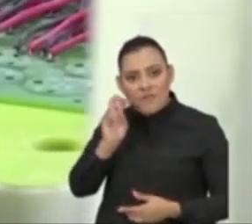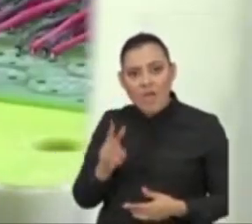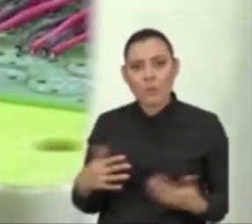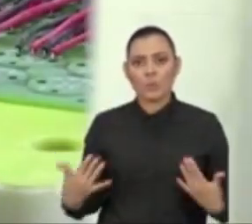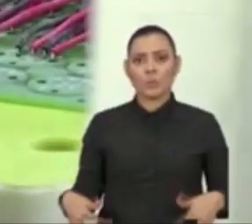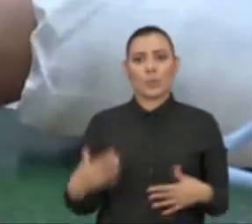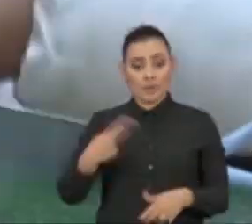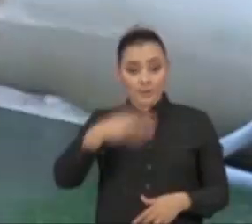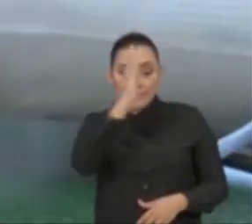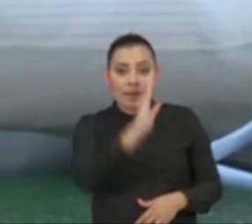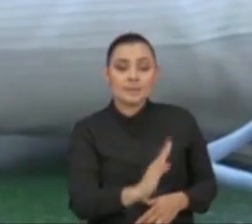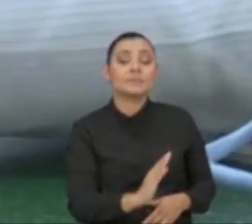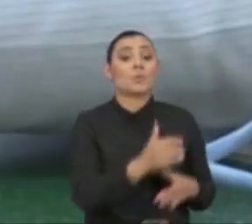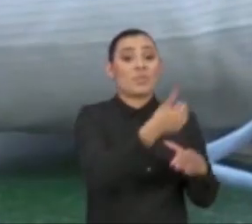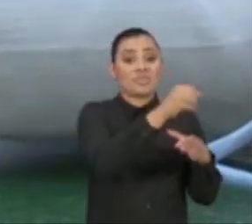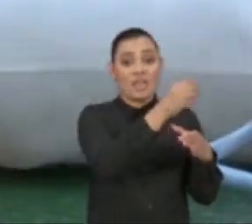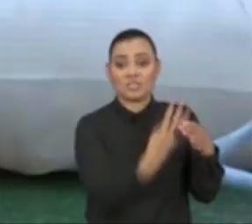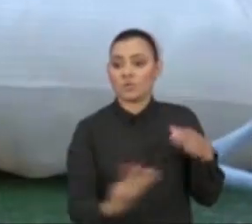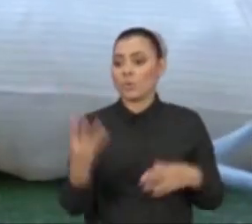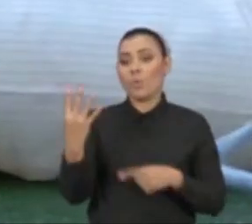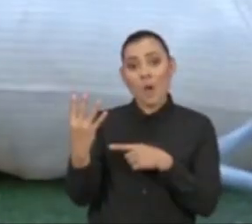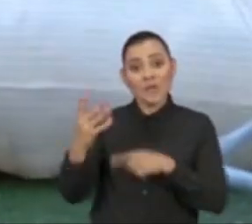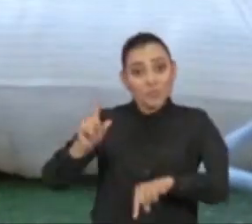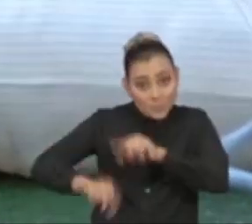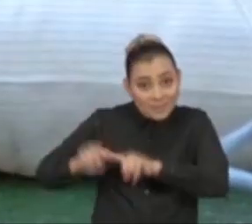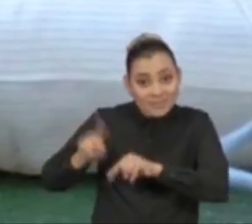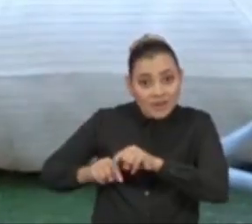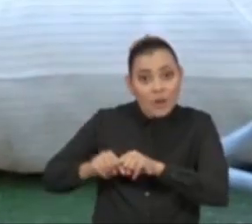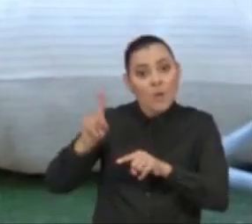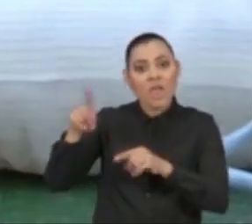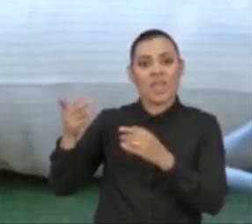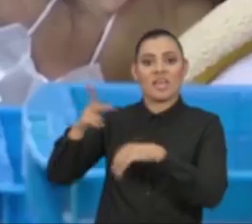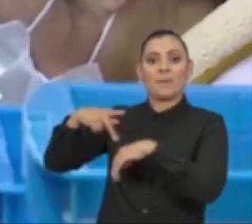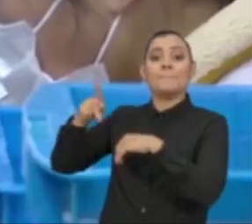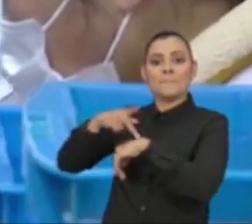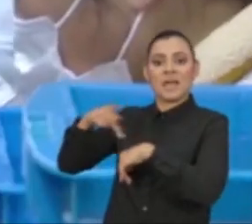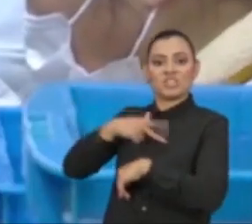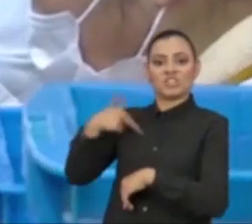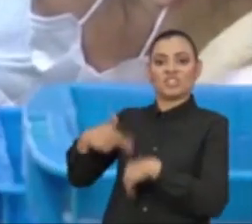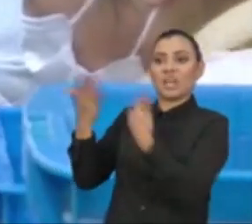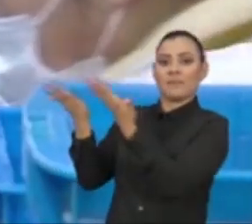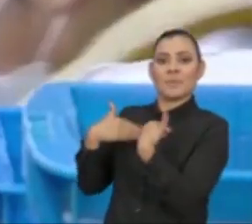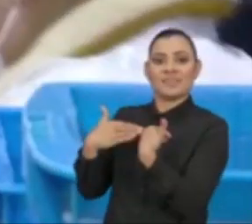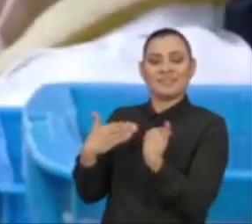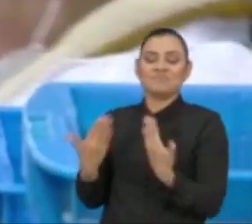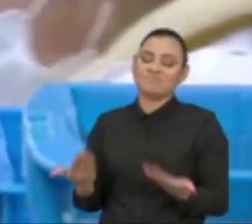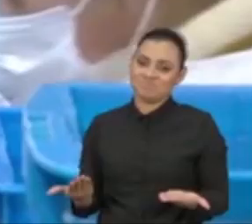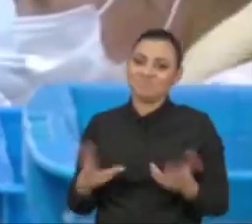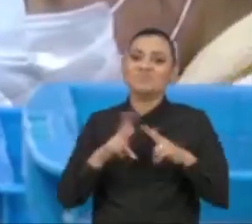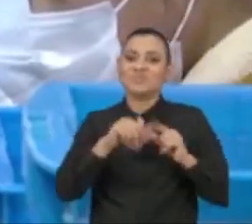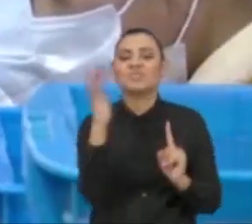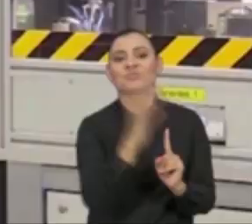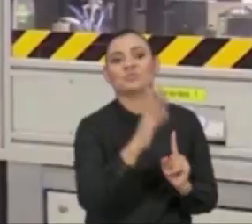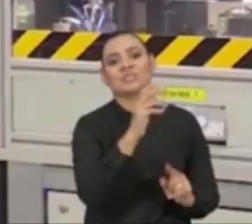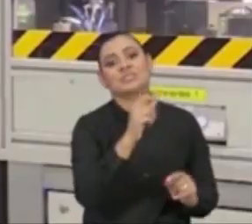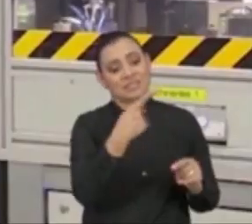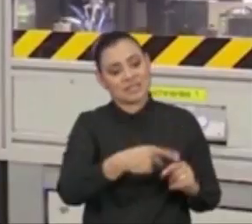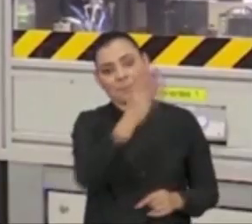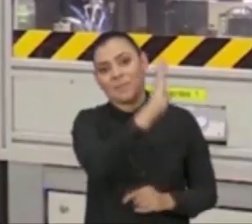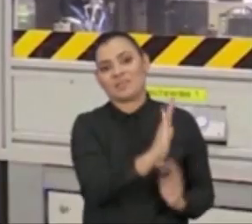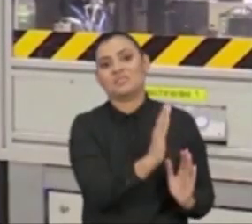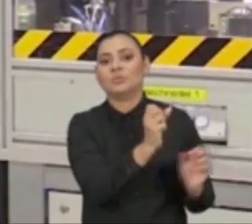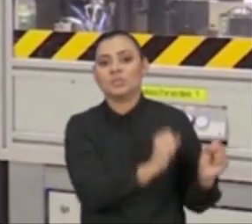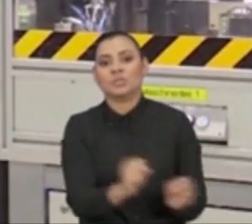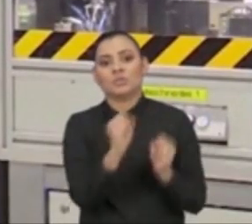Brasil, 4 em cada 10 componentes eletroeletrônicos vêm da China e a situação já afeta a indústria. Mais